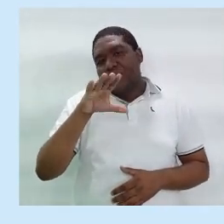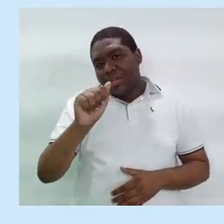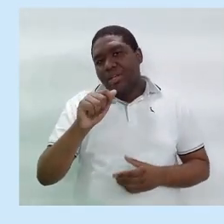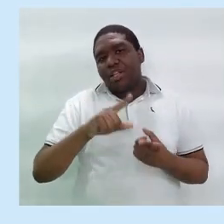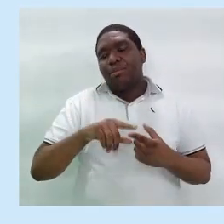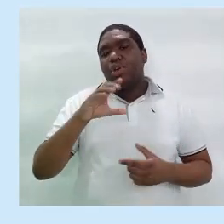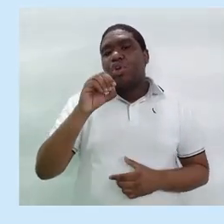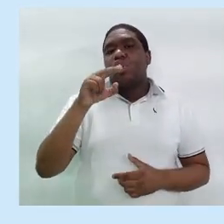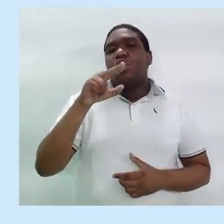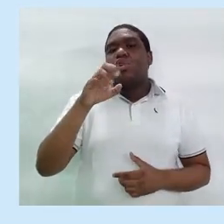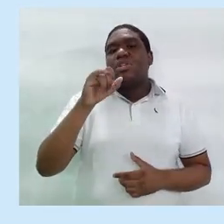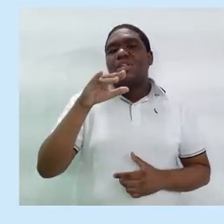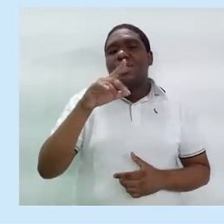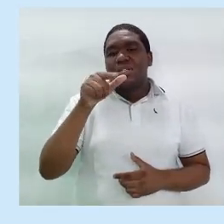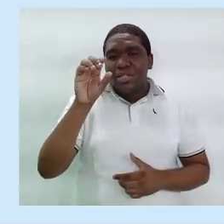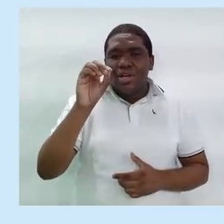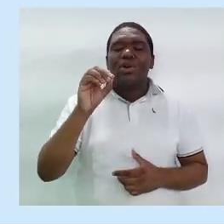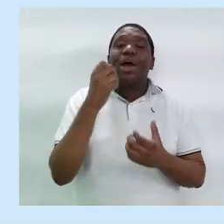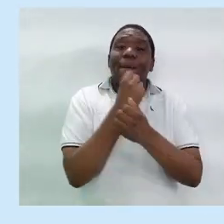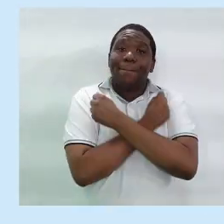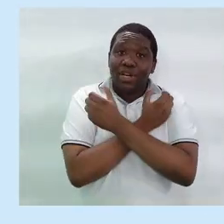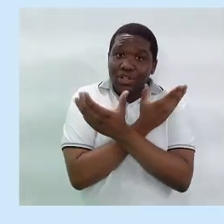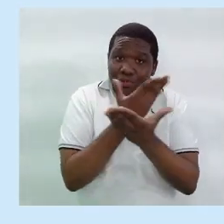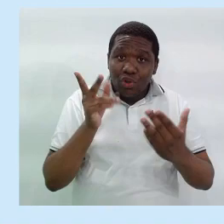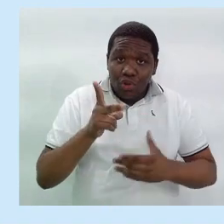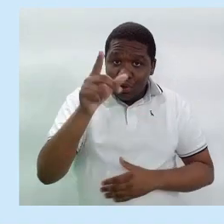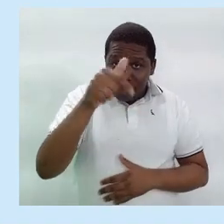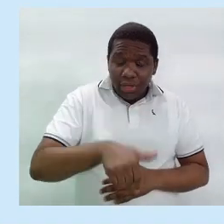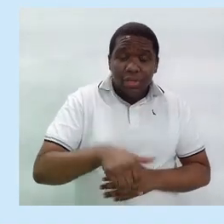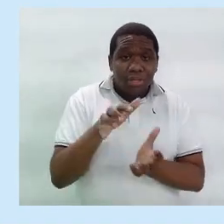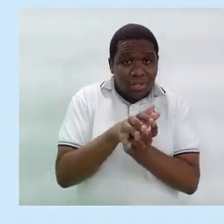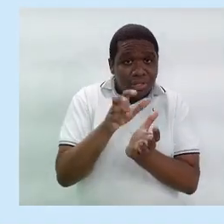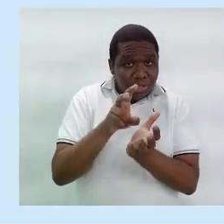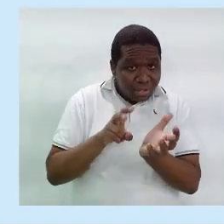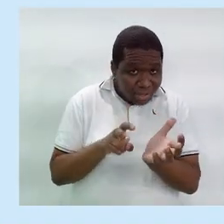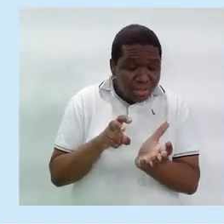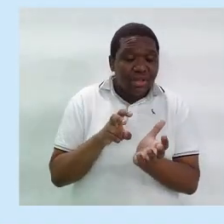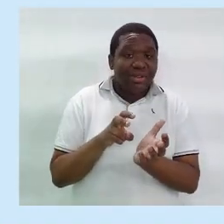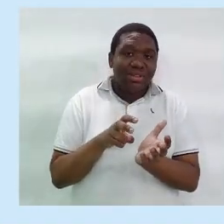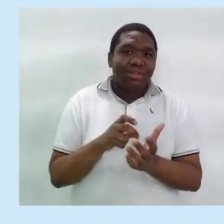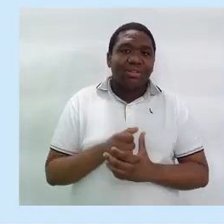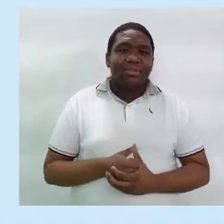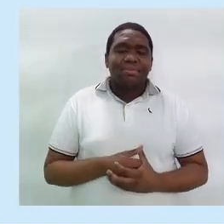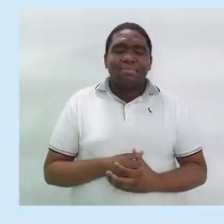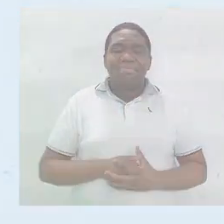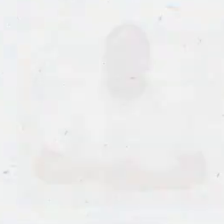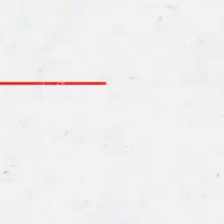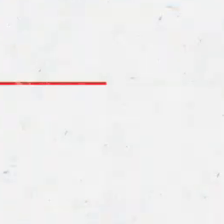Conceição. Então, forte abraço e continue conosco aqui no Educa PE.